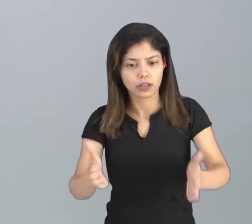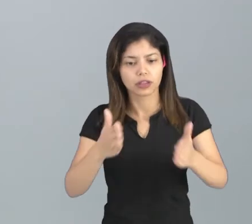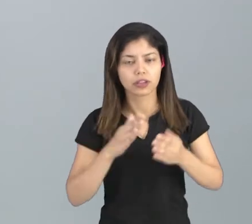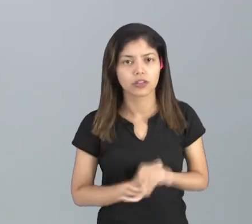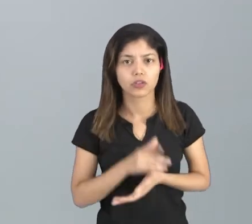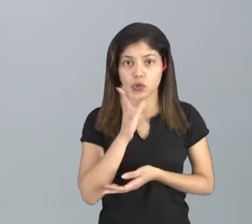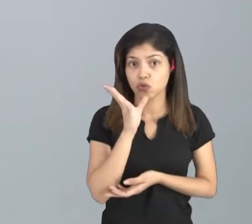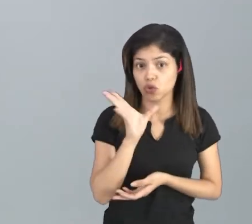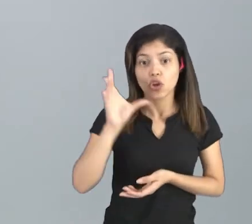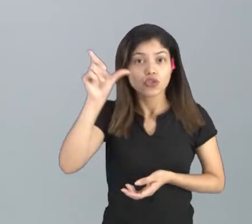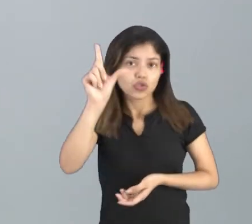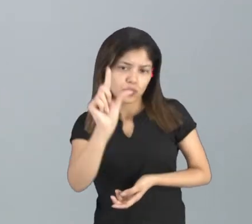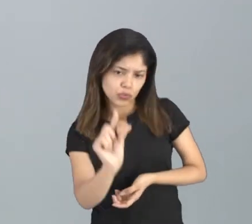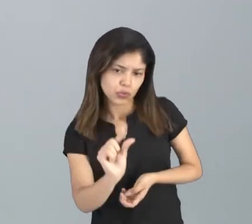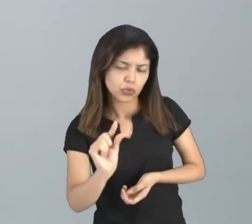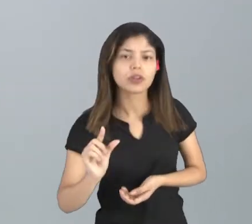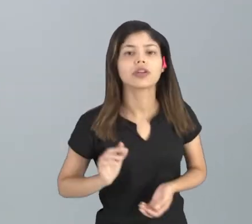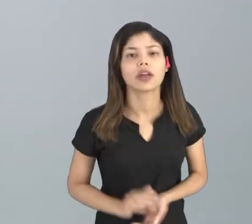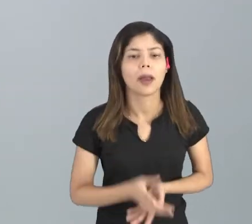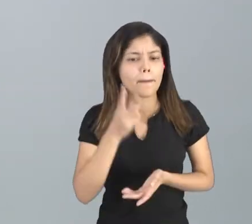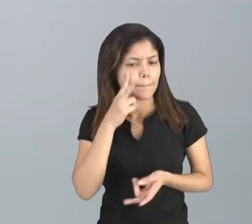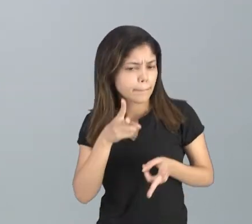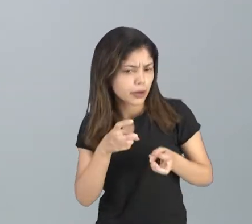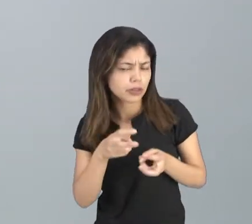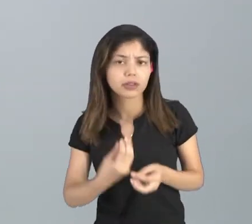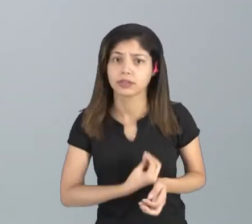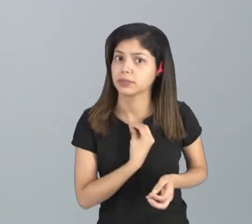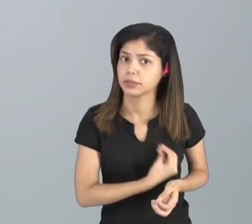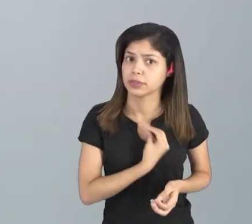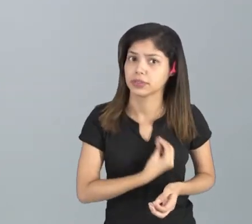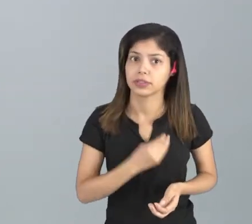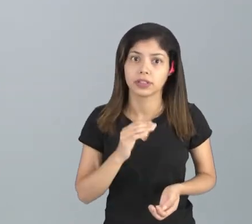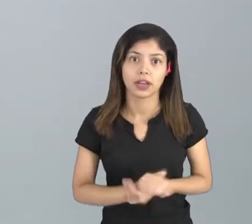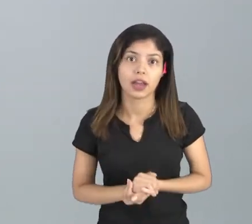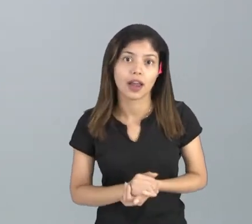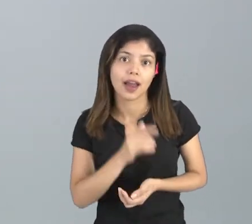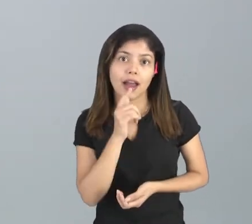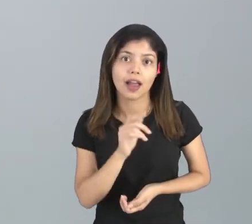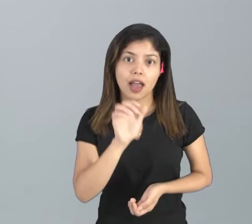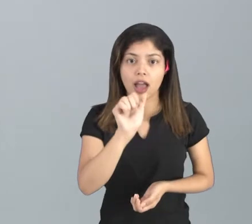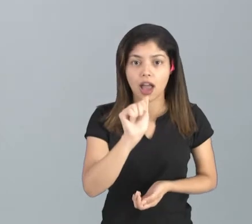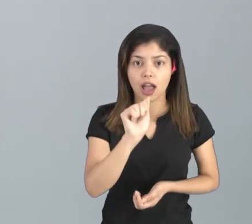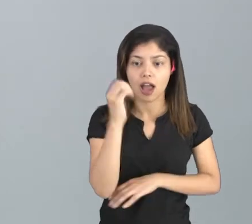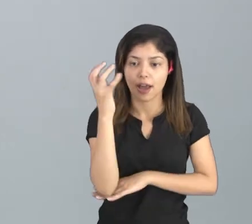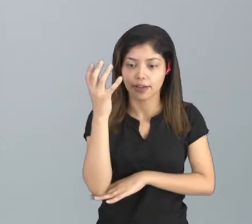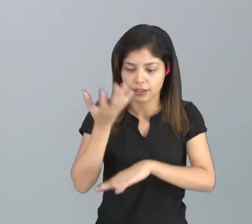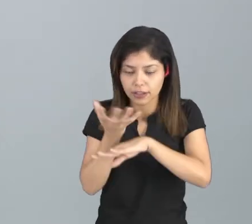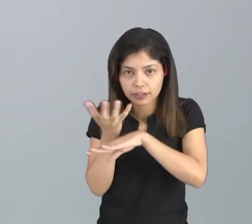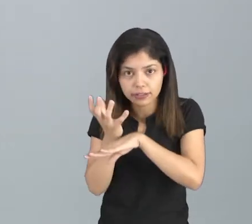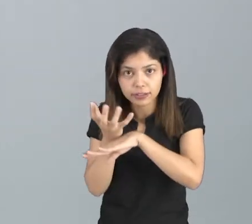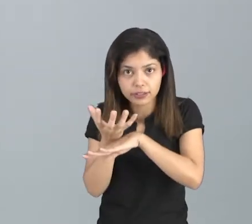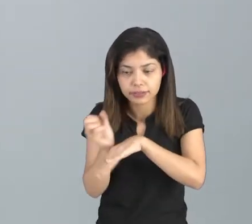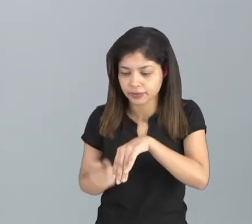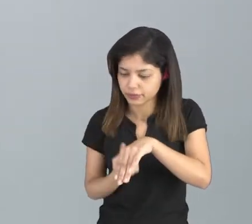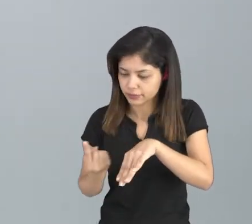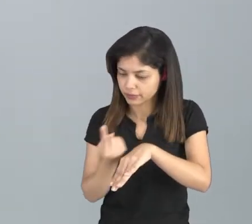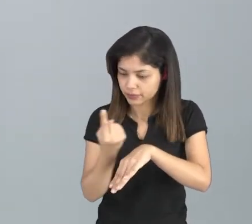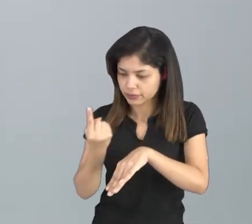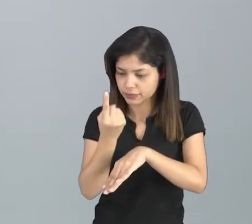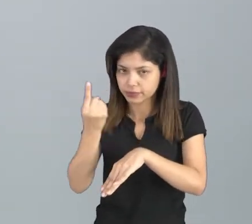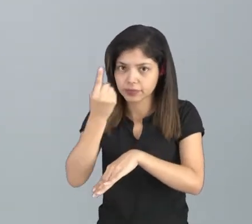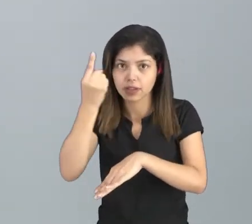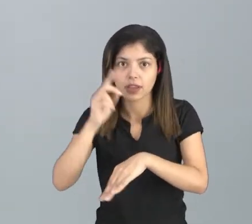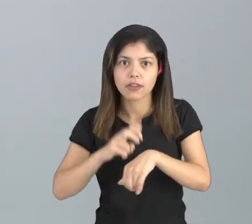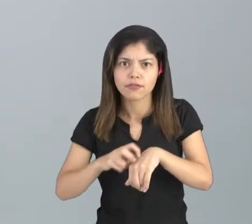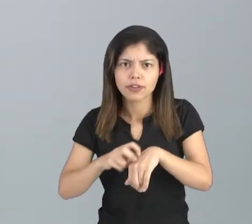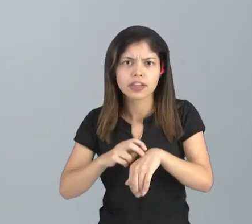águas no Igarapé São Francisco, você vai perceber a presença de água verde. Quantas você já não tomou banho lá e depois